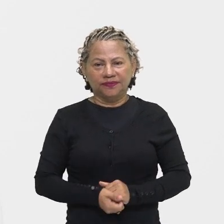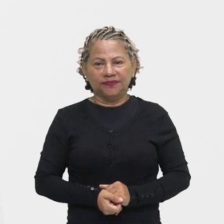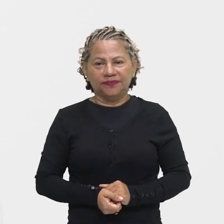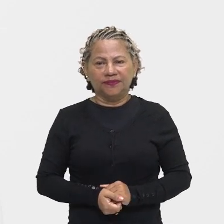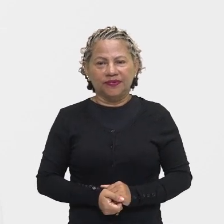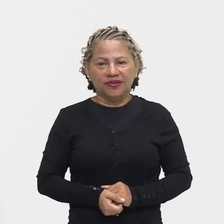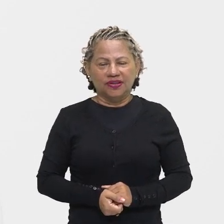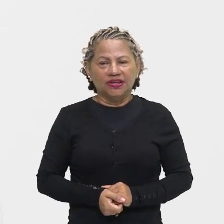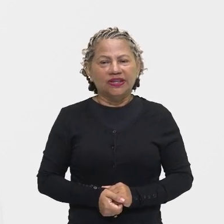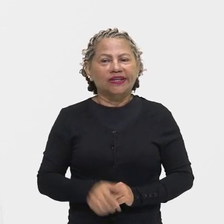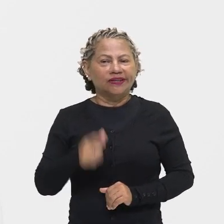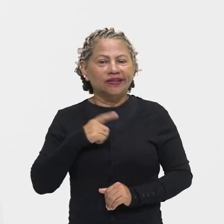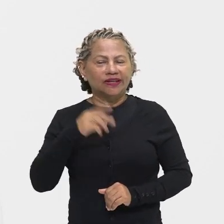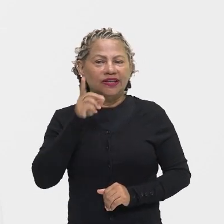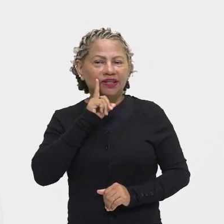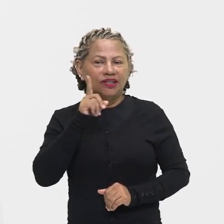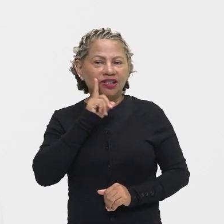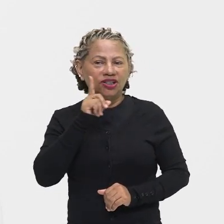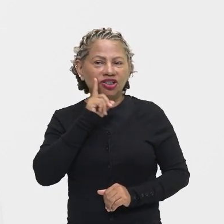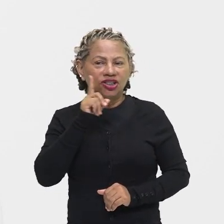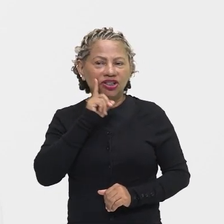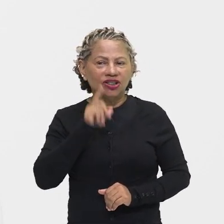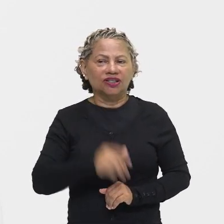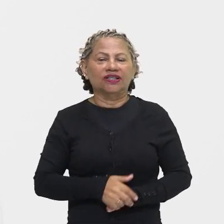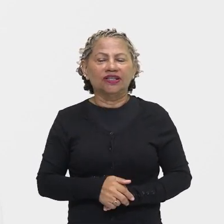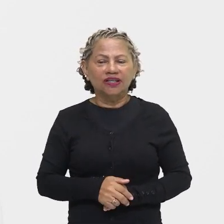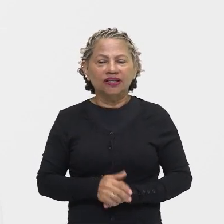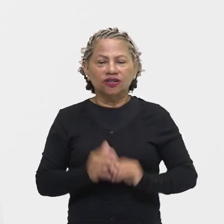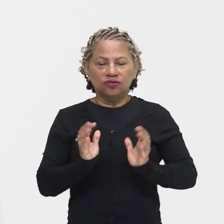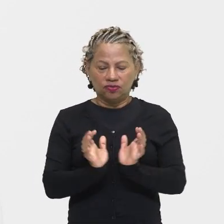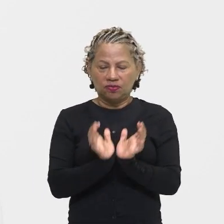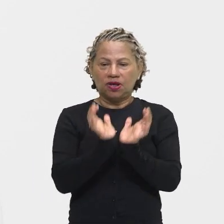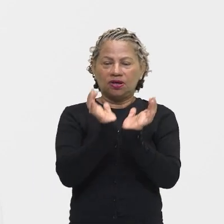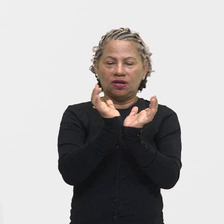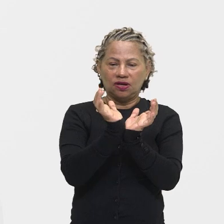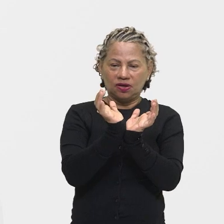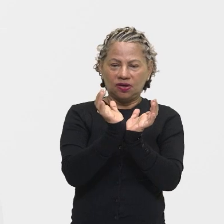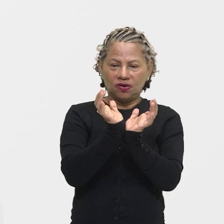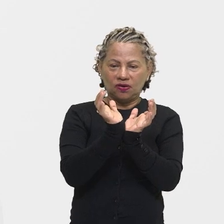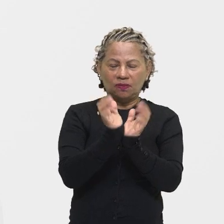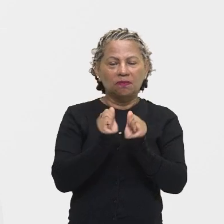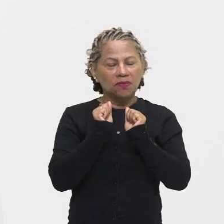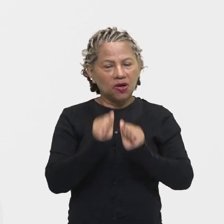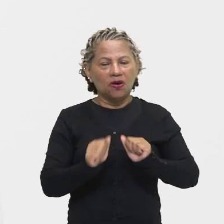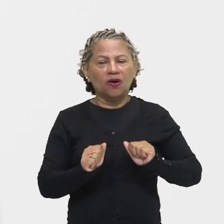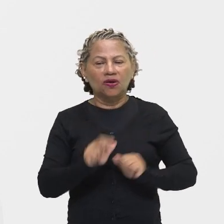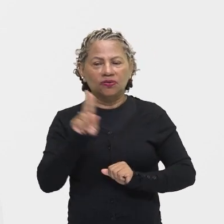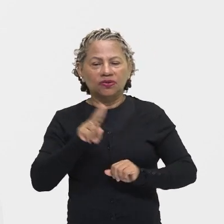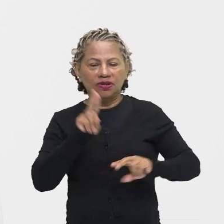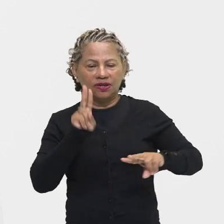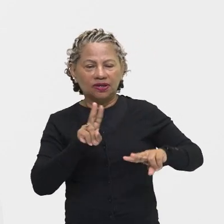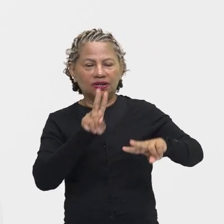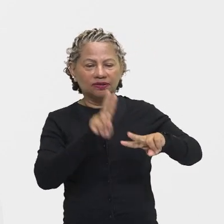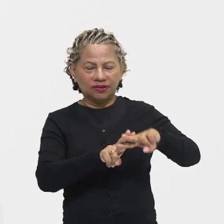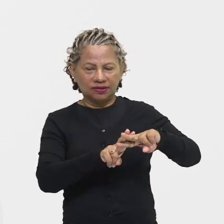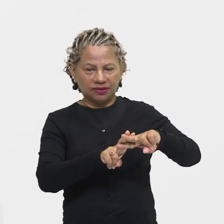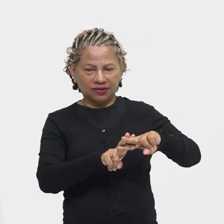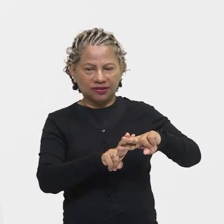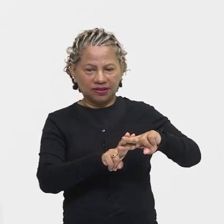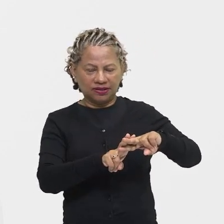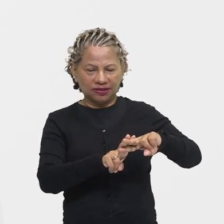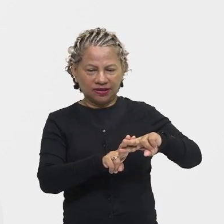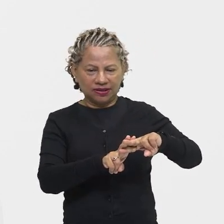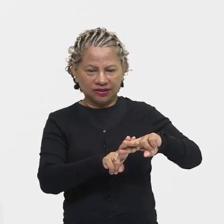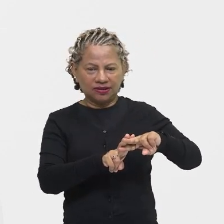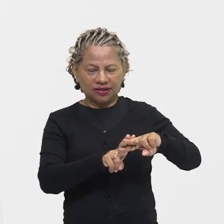a dias de uma Copa, certo? Então ela pode usar as hashtags. Hashtag seleção,